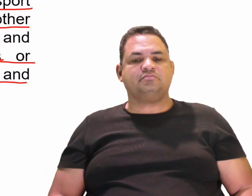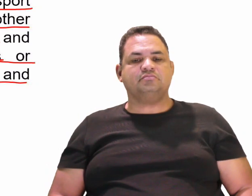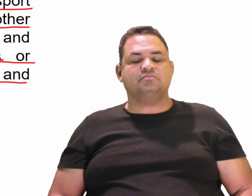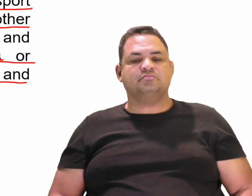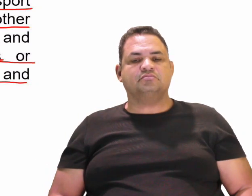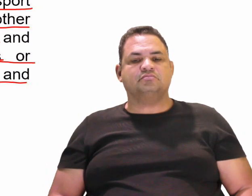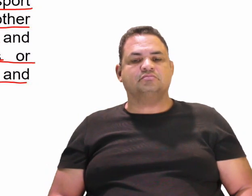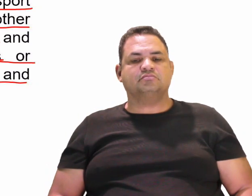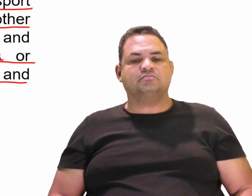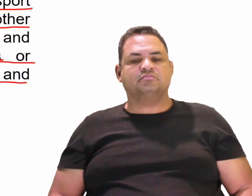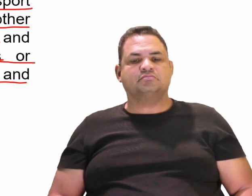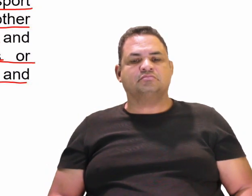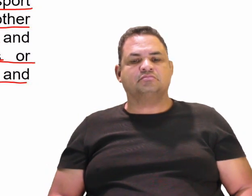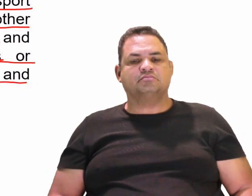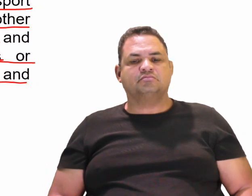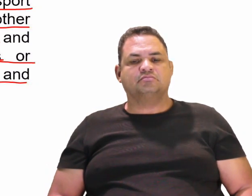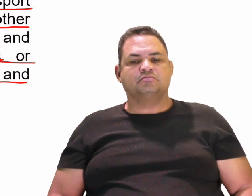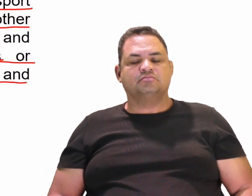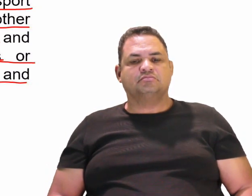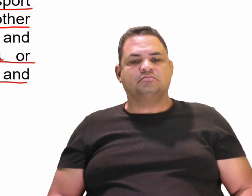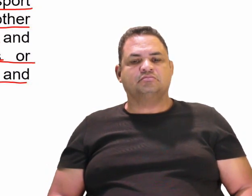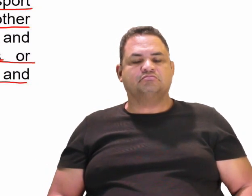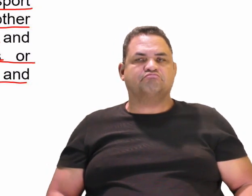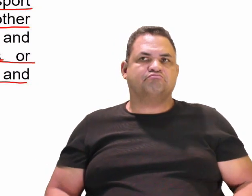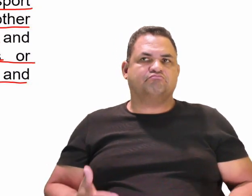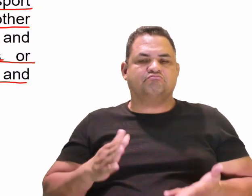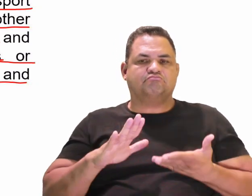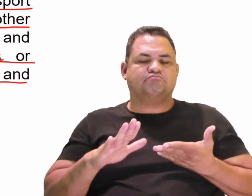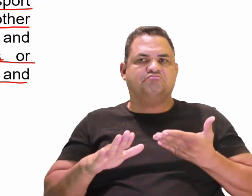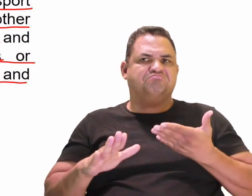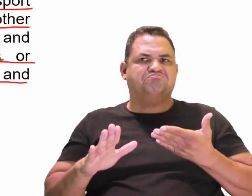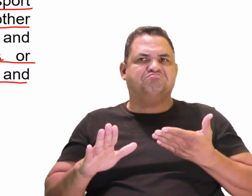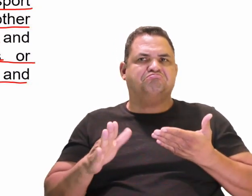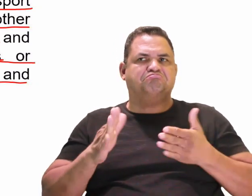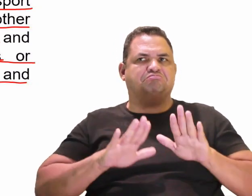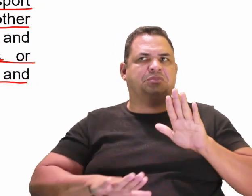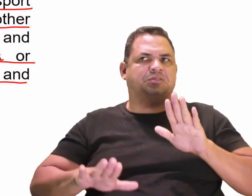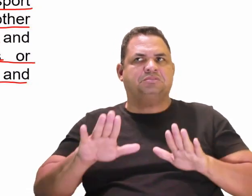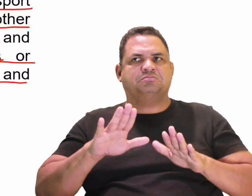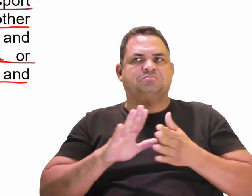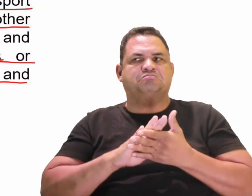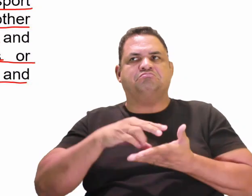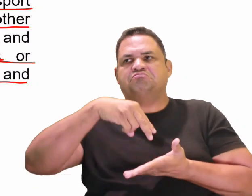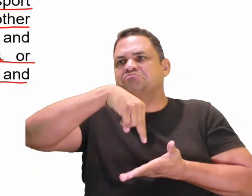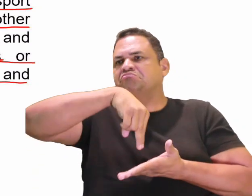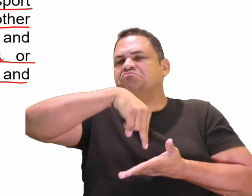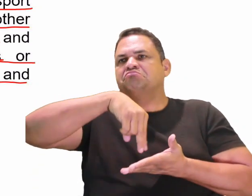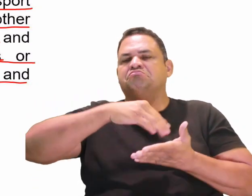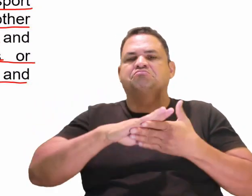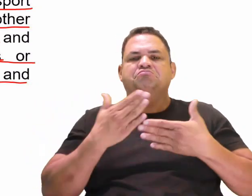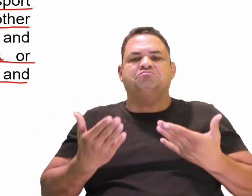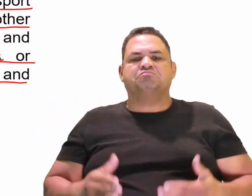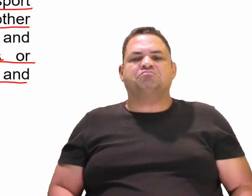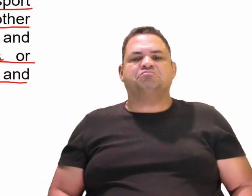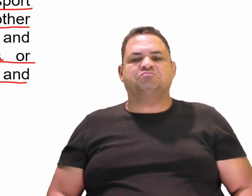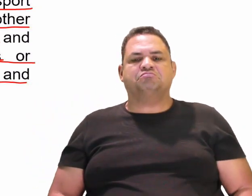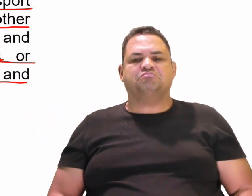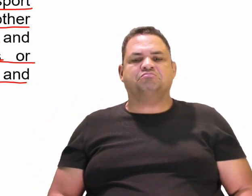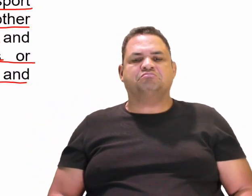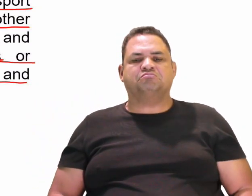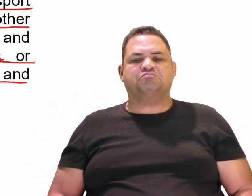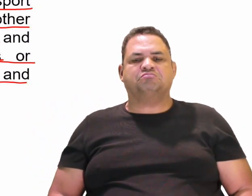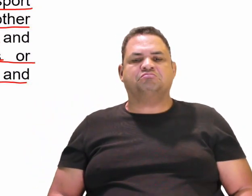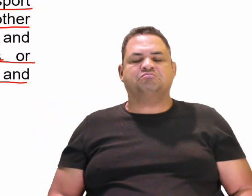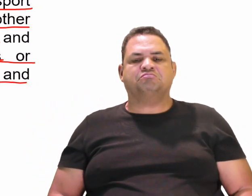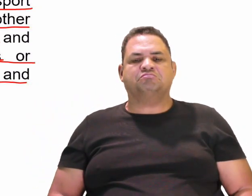Alguma coisa mais fitness, talvez um tipo de ginástica, não sei dizer exatamente, or